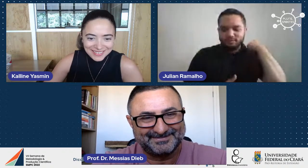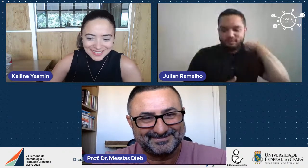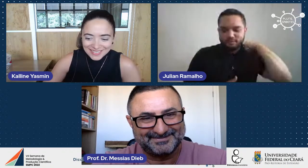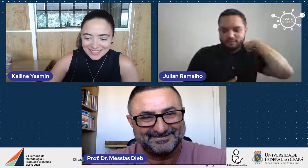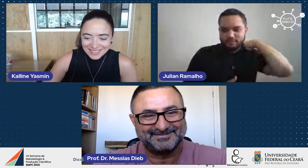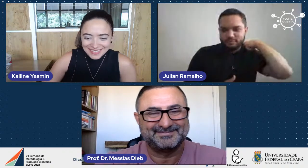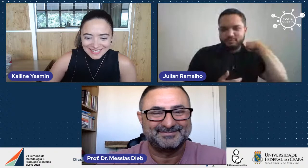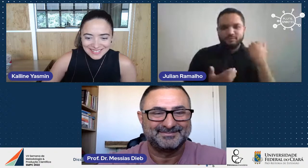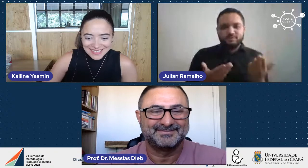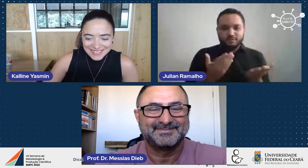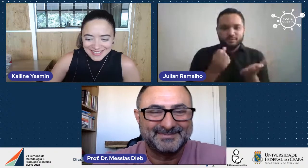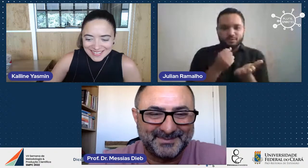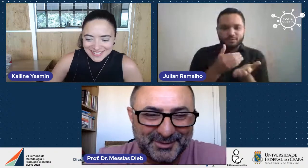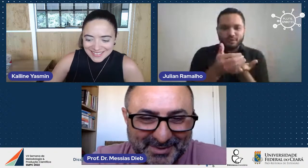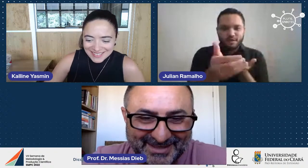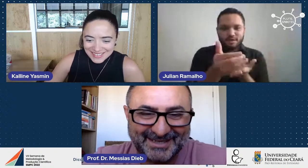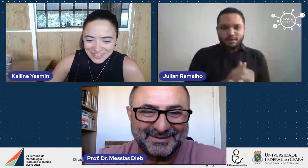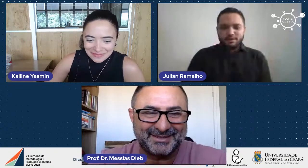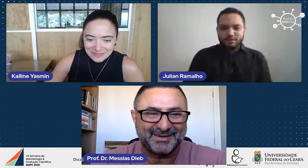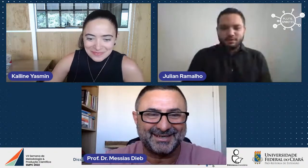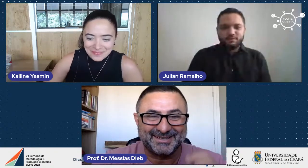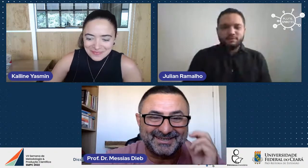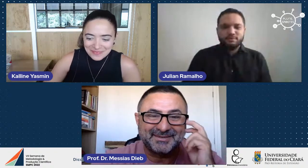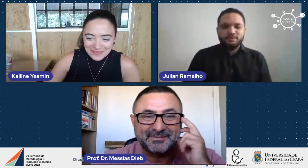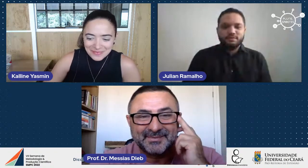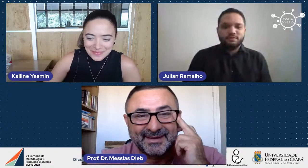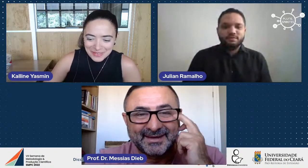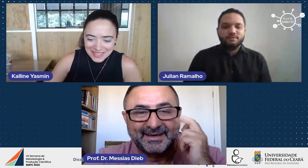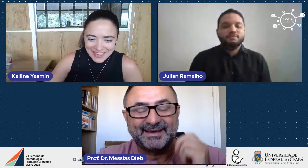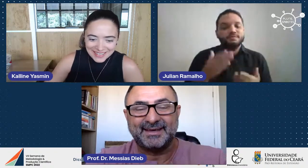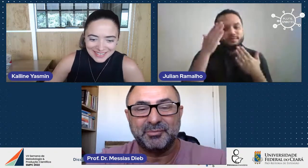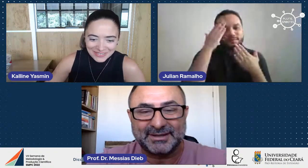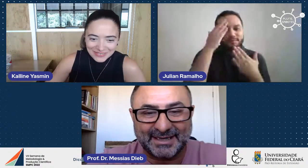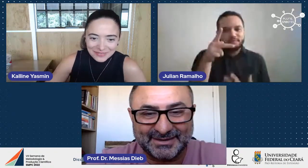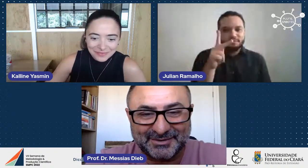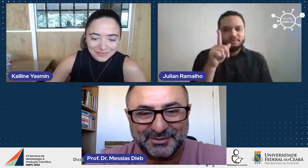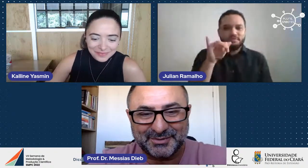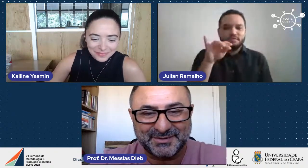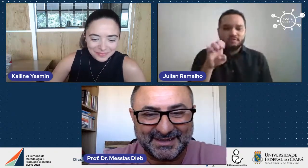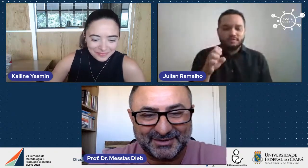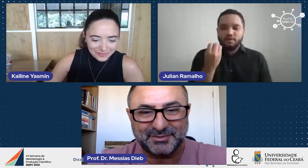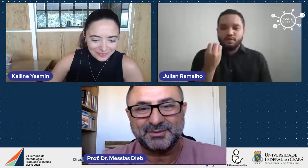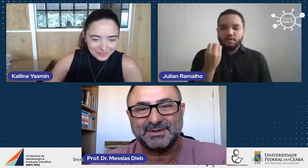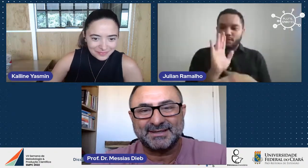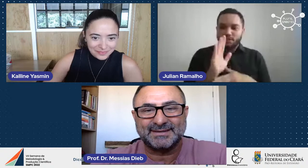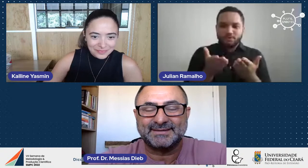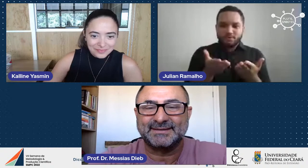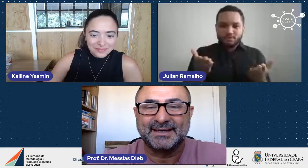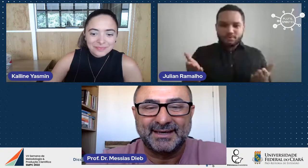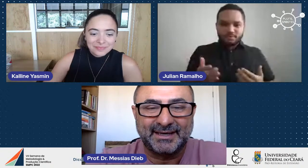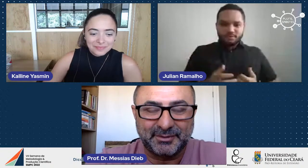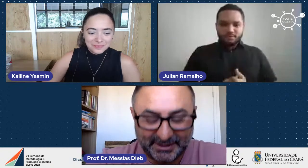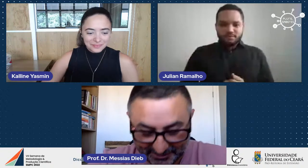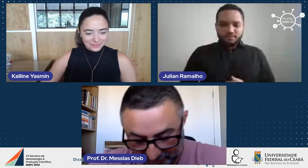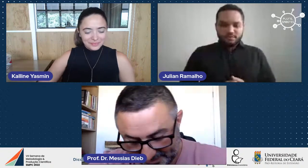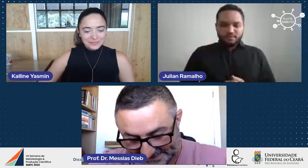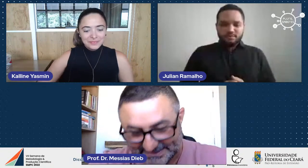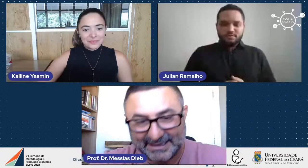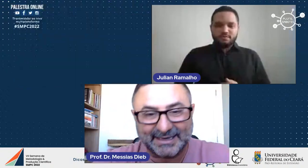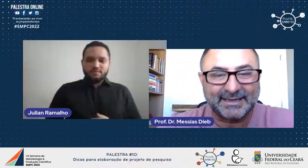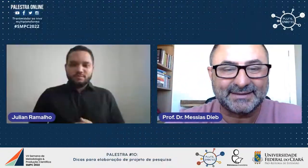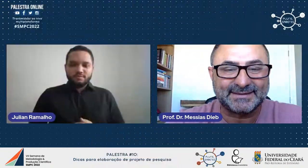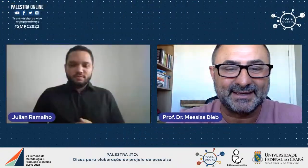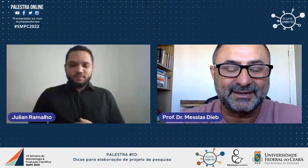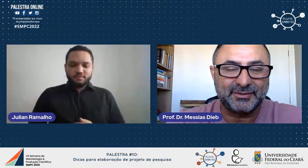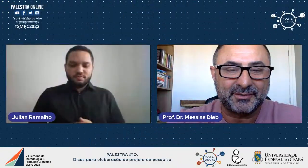sua. Muito obrigado, então, Kaline. Boa tarde a todos e a todas. Eu quero